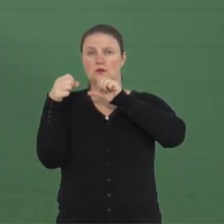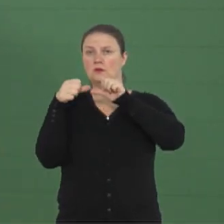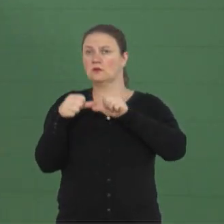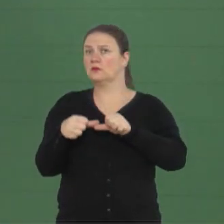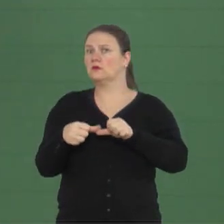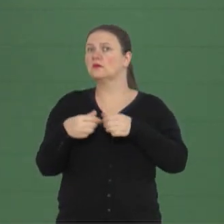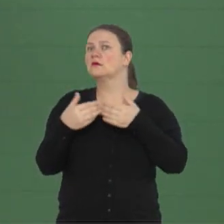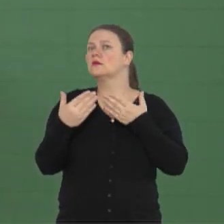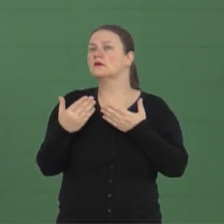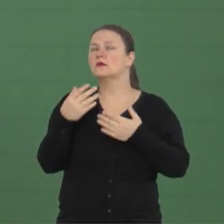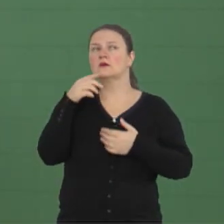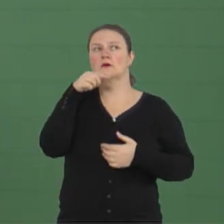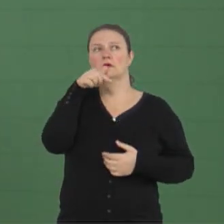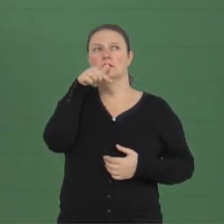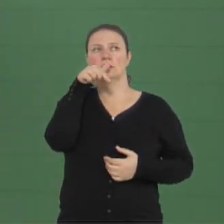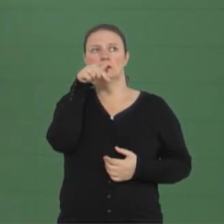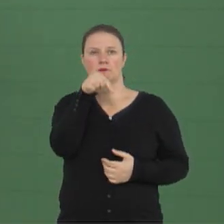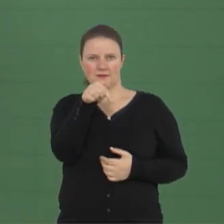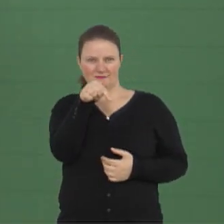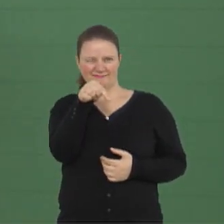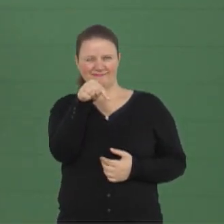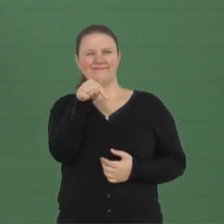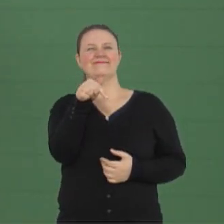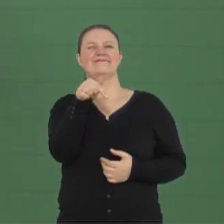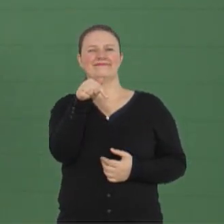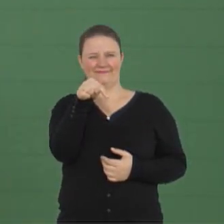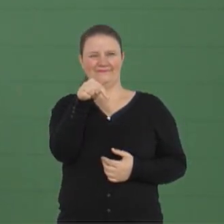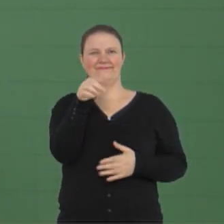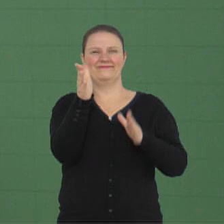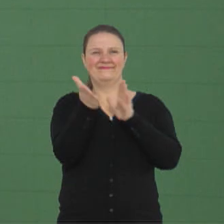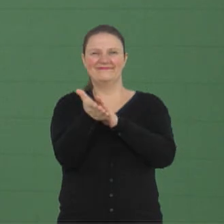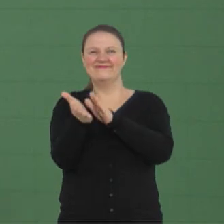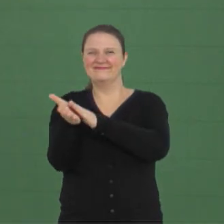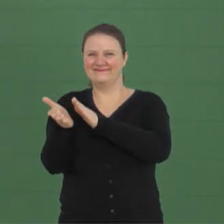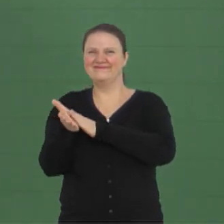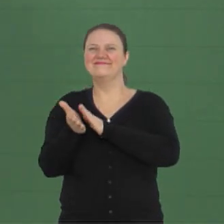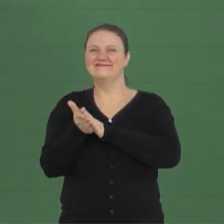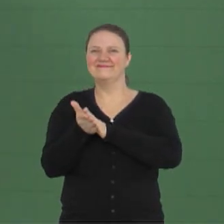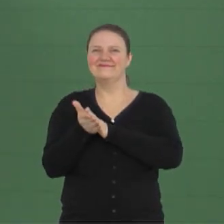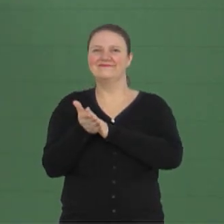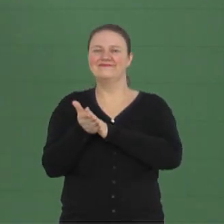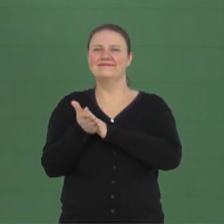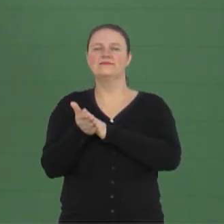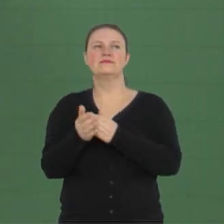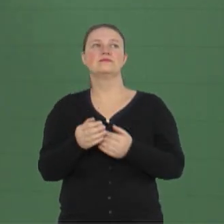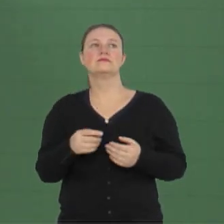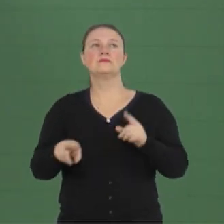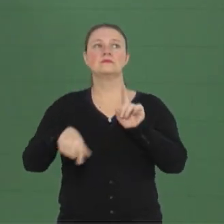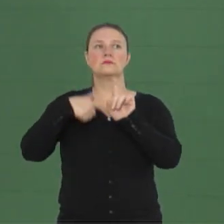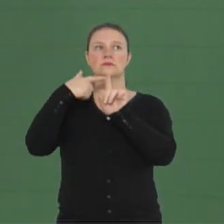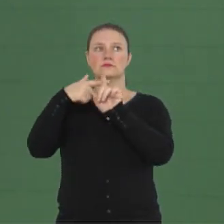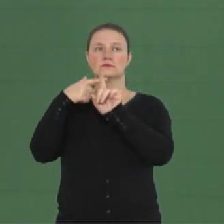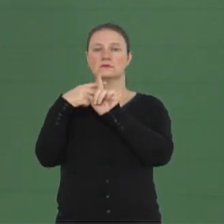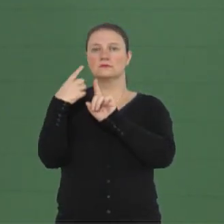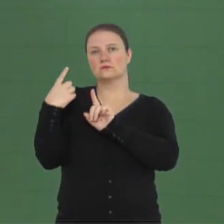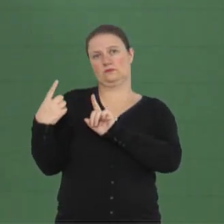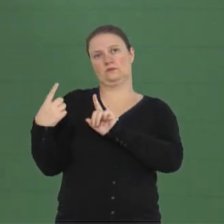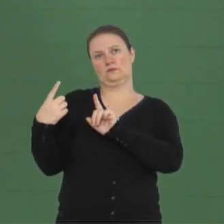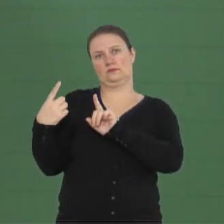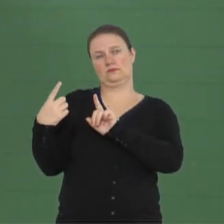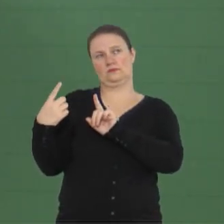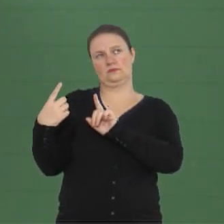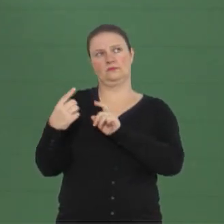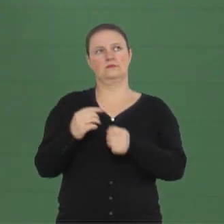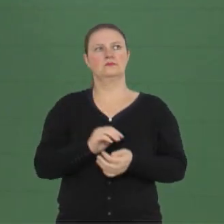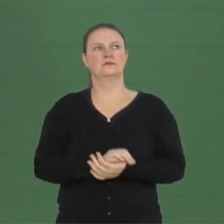que eu tenho? Quem disse 7? Parabéns! Show! Mais, quem já estava